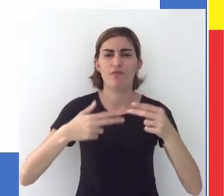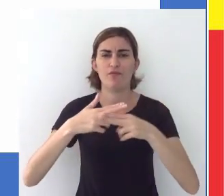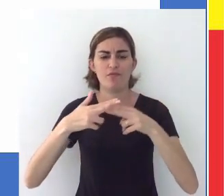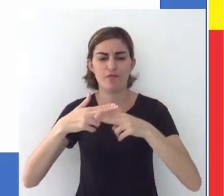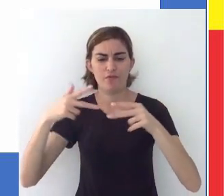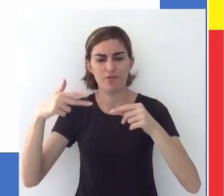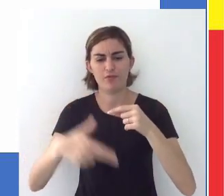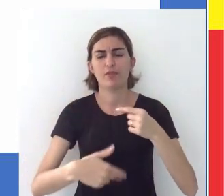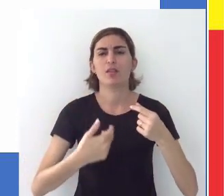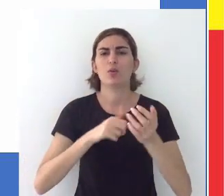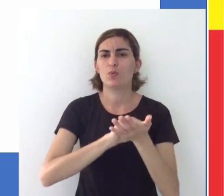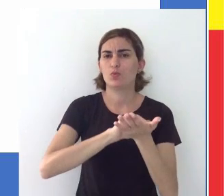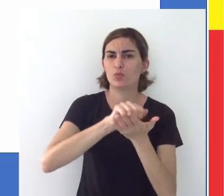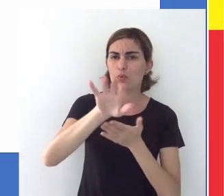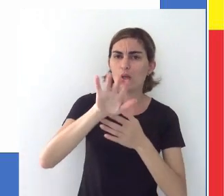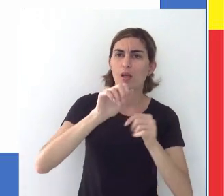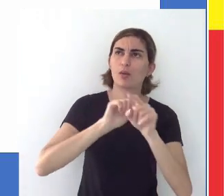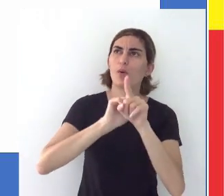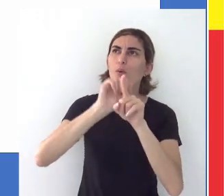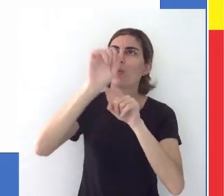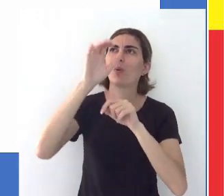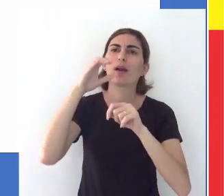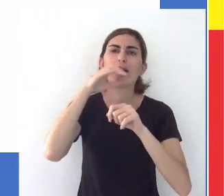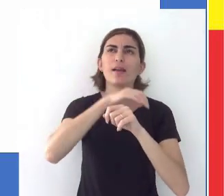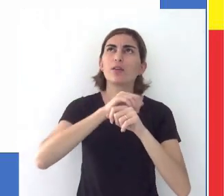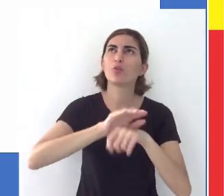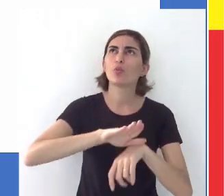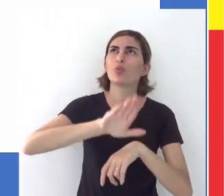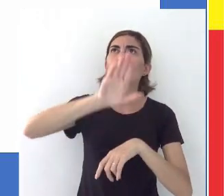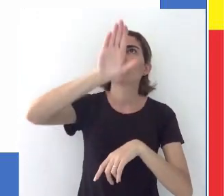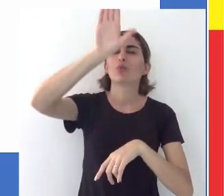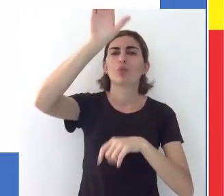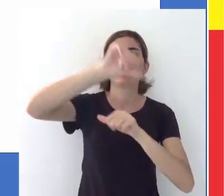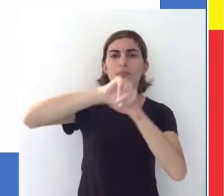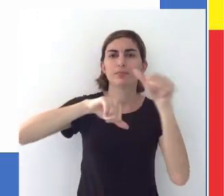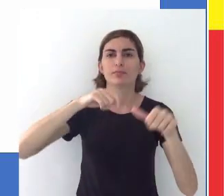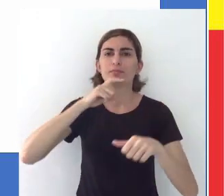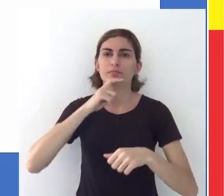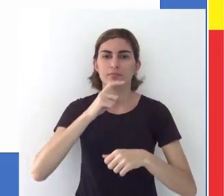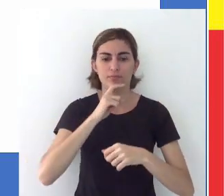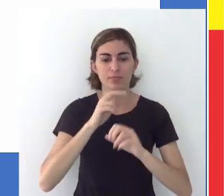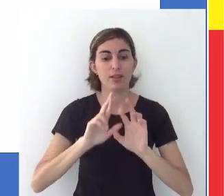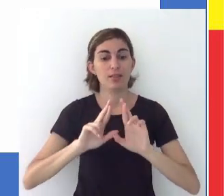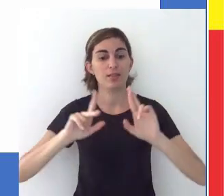né? Expulsando o ar quente, e o ar quente ele é jogado para cima. E